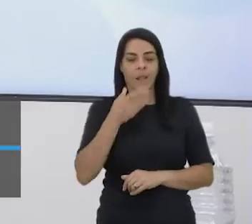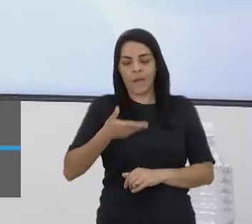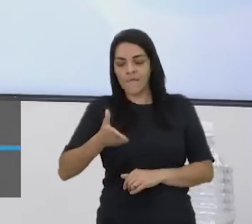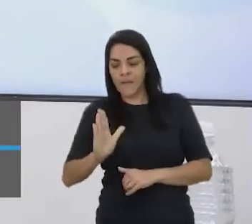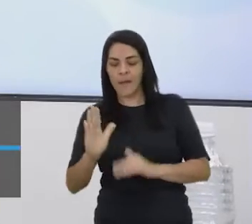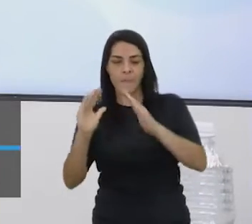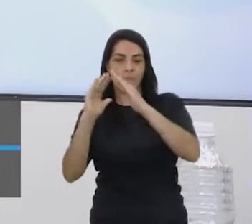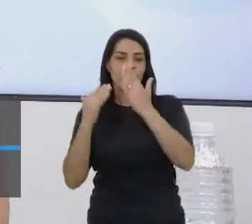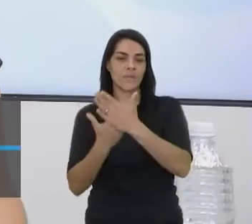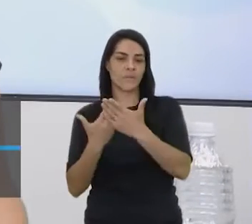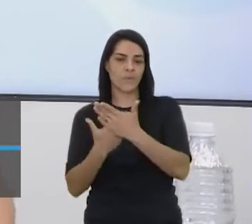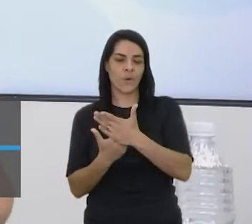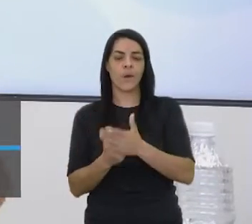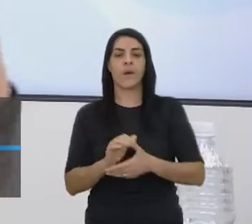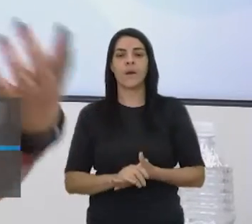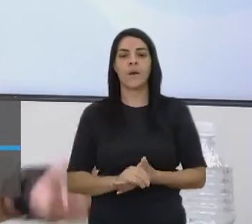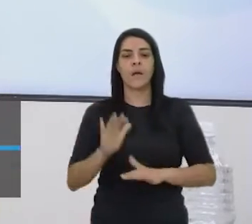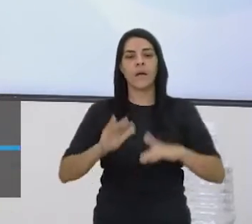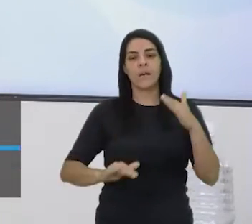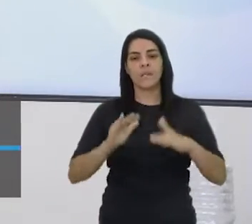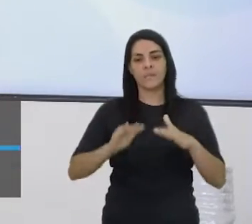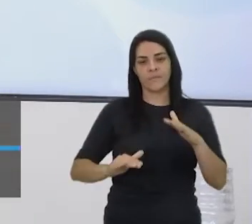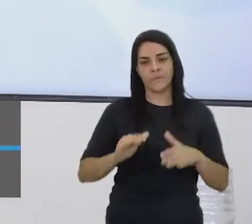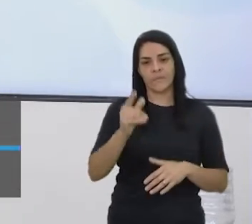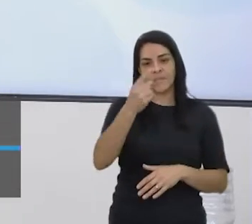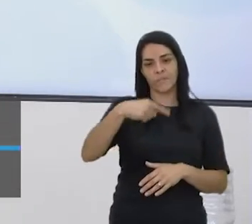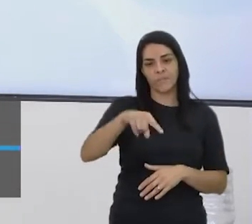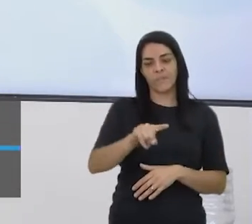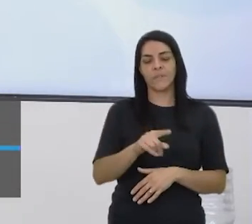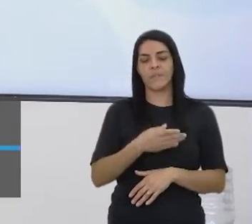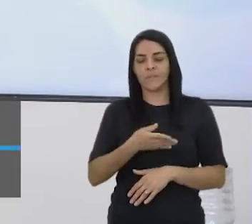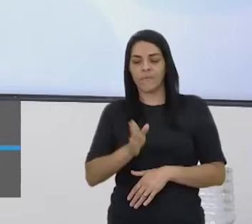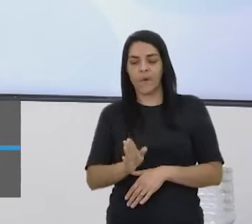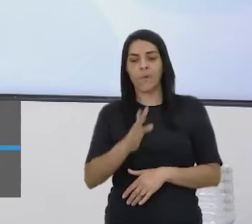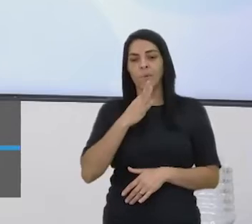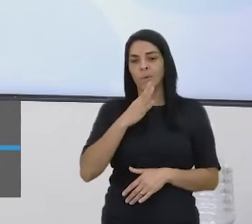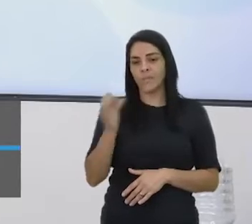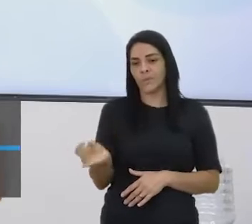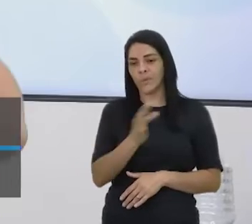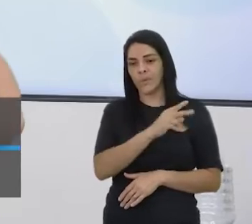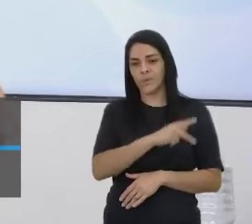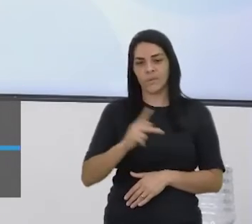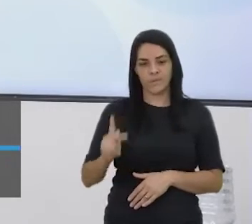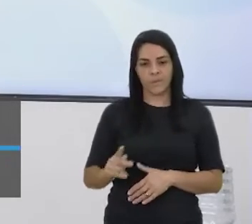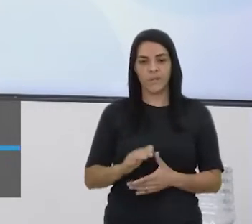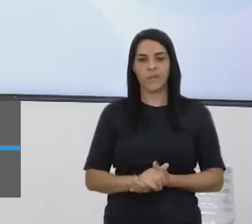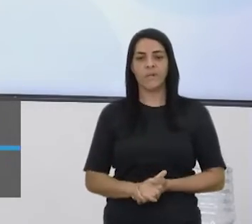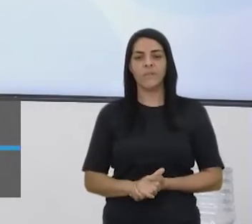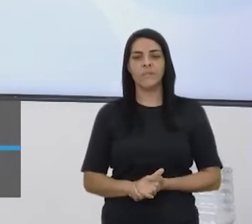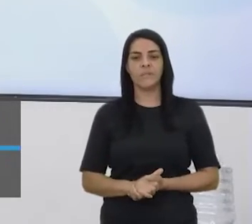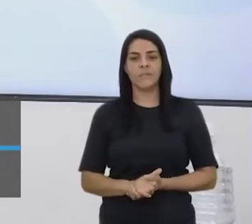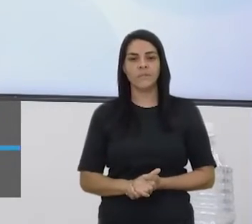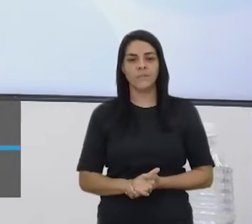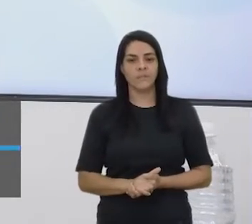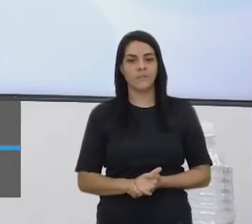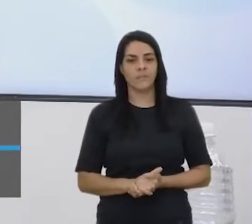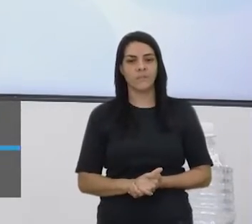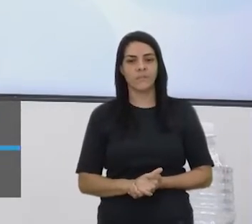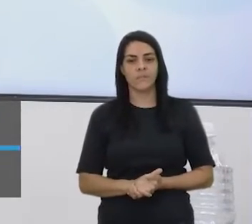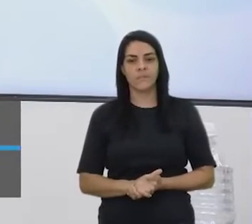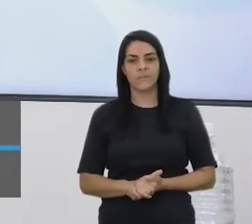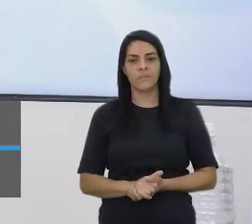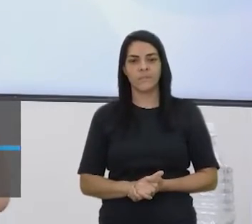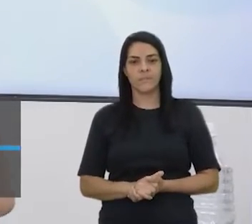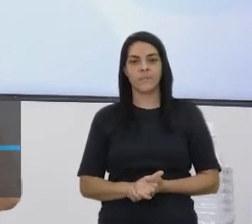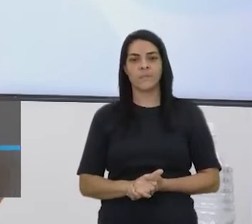escola né talvez de vocês aí conhecer novos professores e os professores que também são lindos maravilhosos e perfeitos também